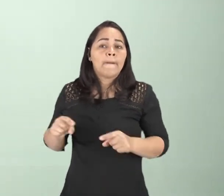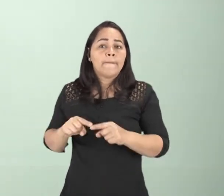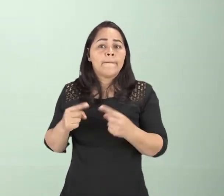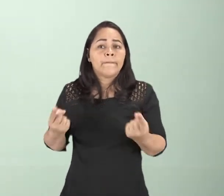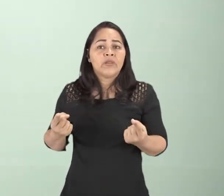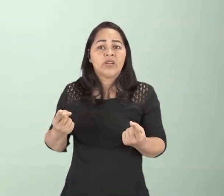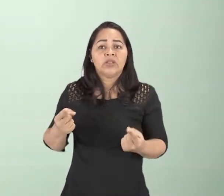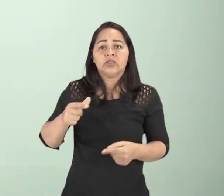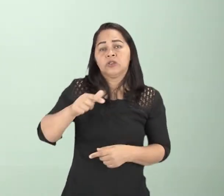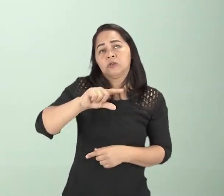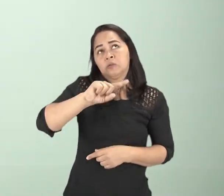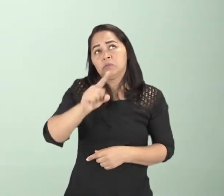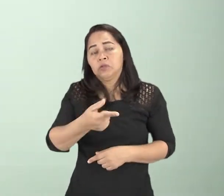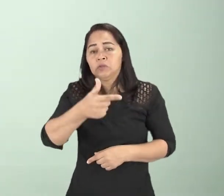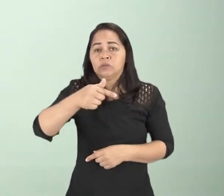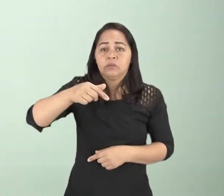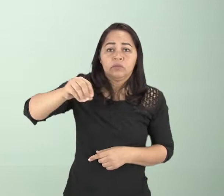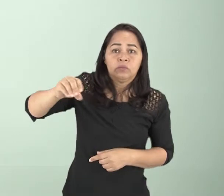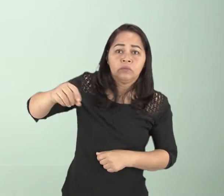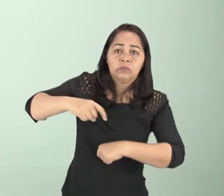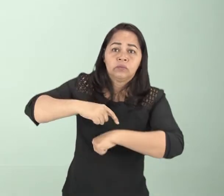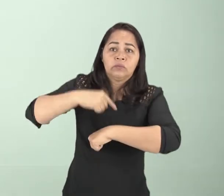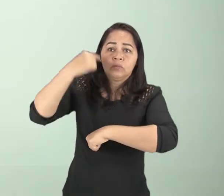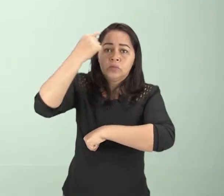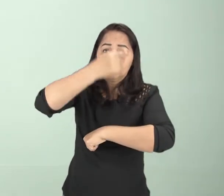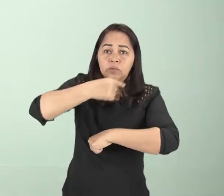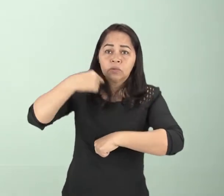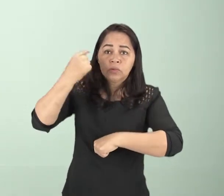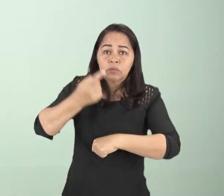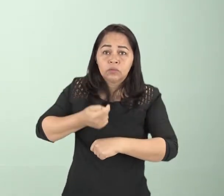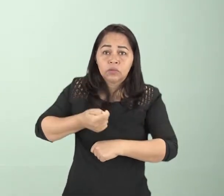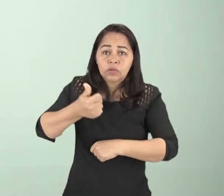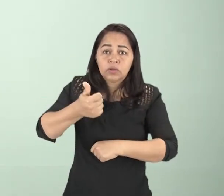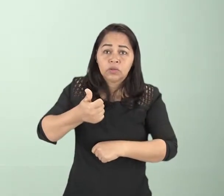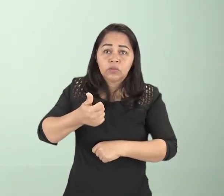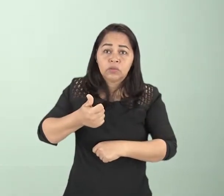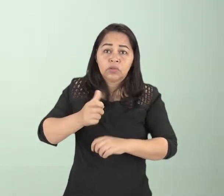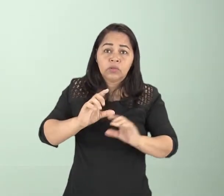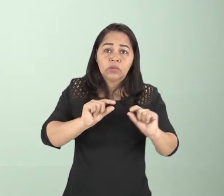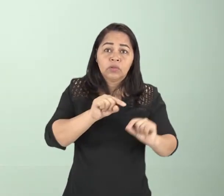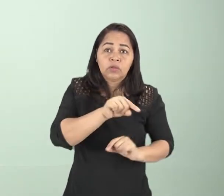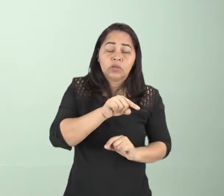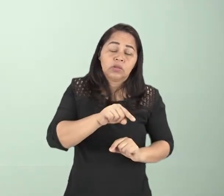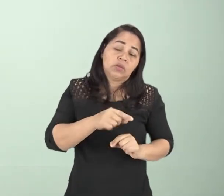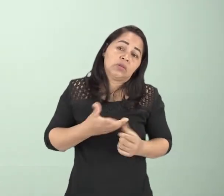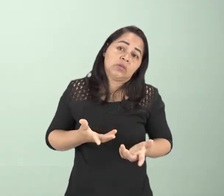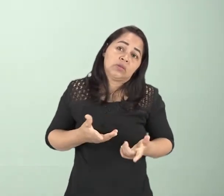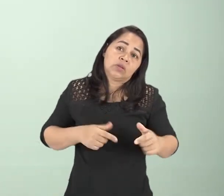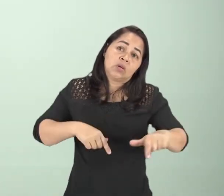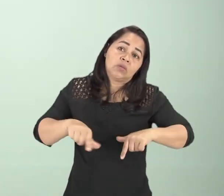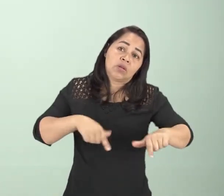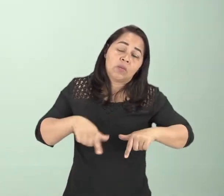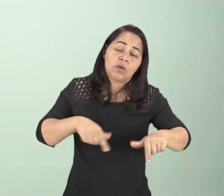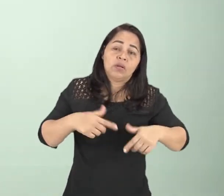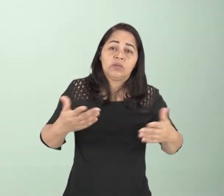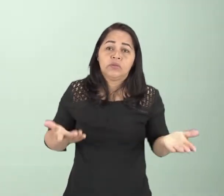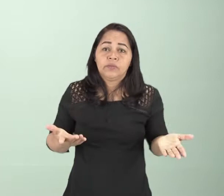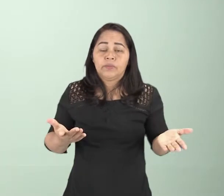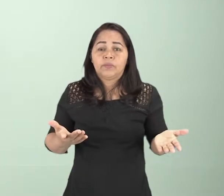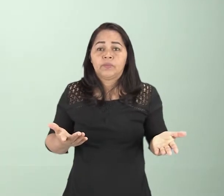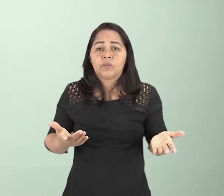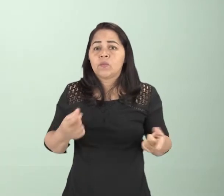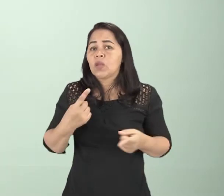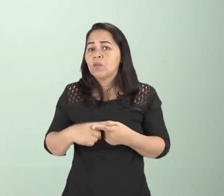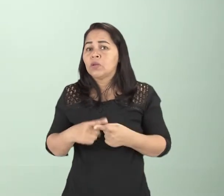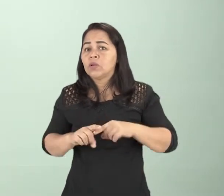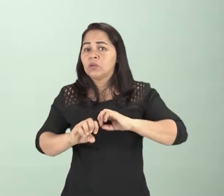7.800 horas mais ou menos, né, pouquíssima será dedicada ao trabalho. E por que nós não somos dedicados, nós não somos ensinados